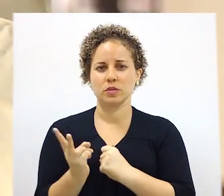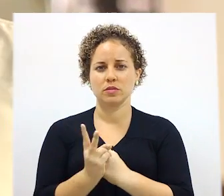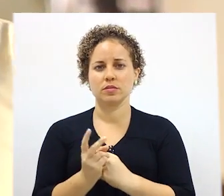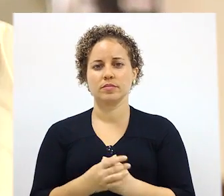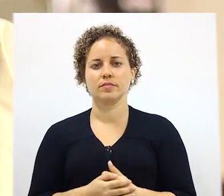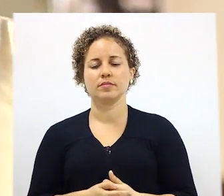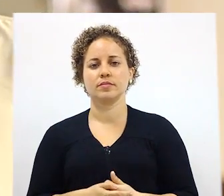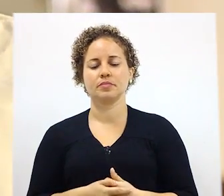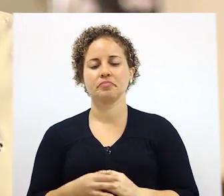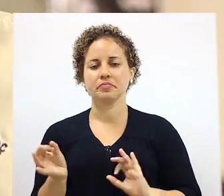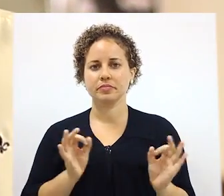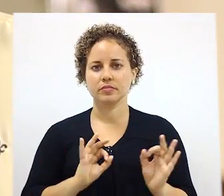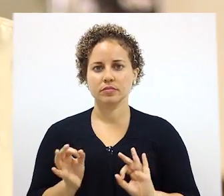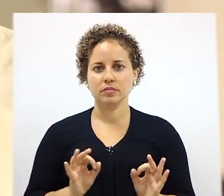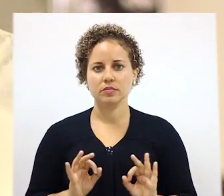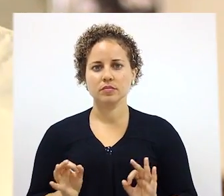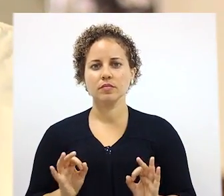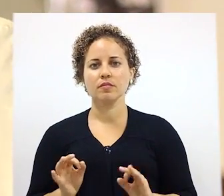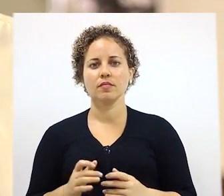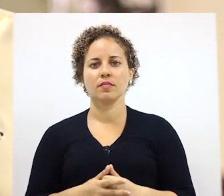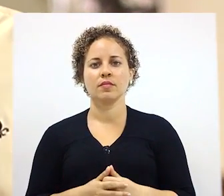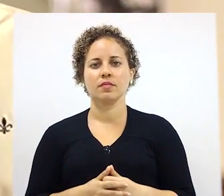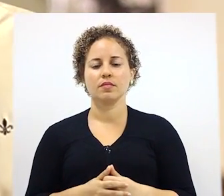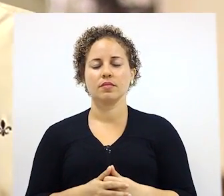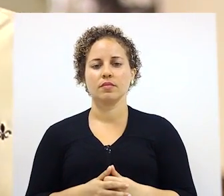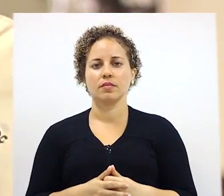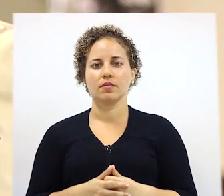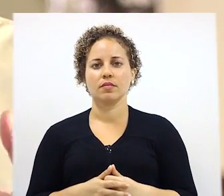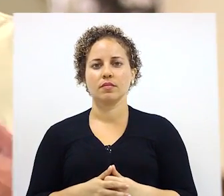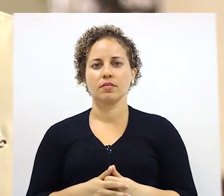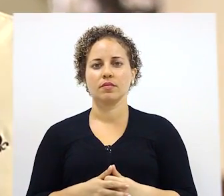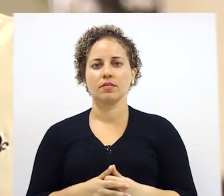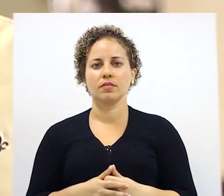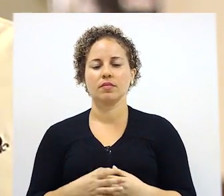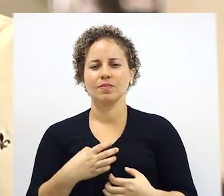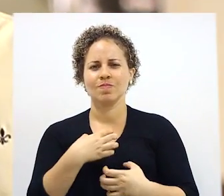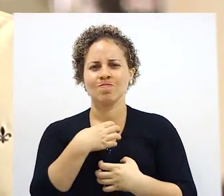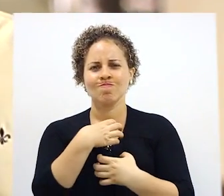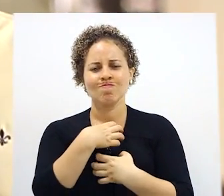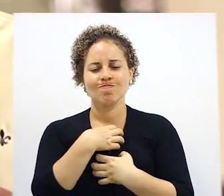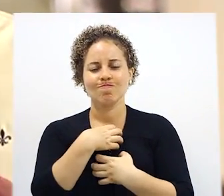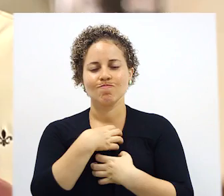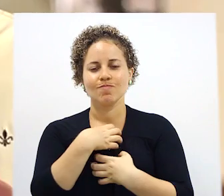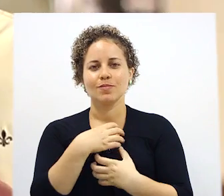essa estrutura, né, protegendo o trabalhador, faz com que ele se sinta ali